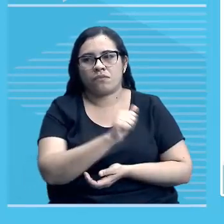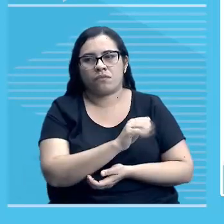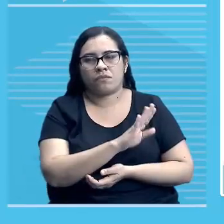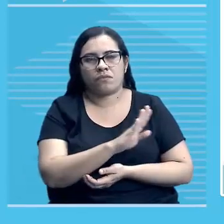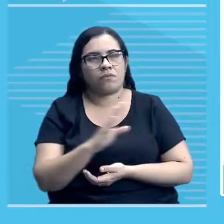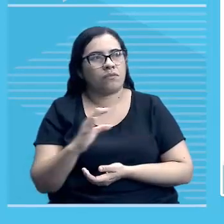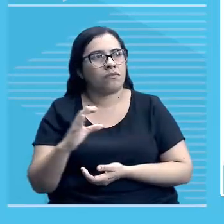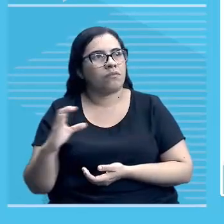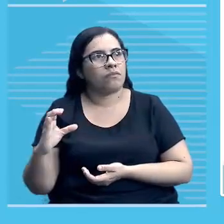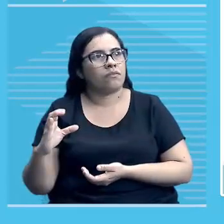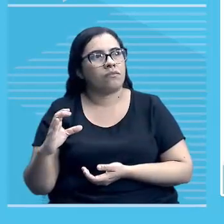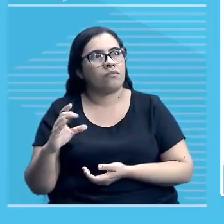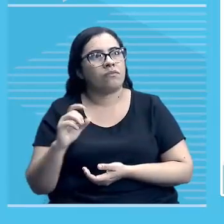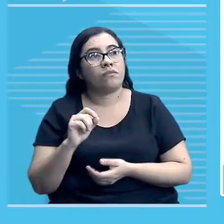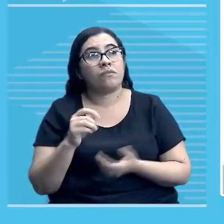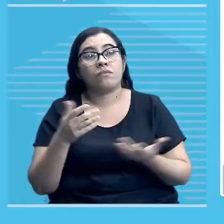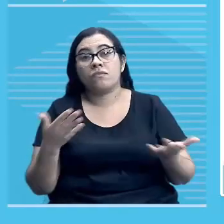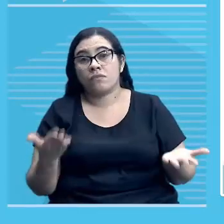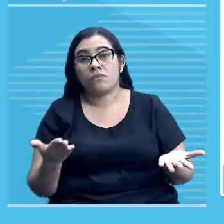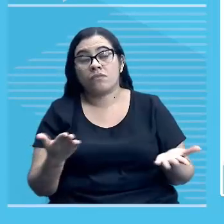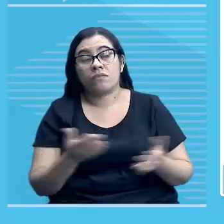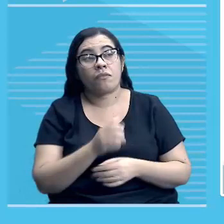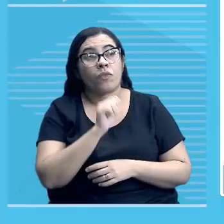Quem é o nosso A? O A,